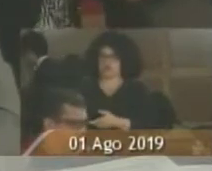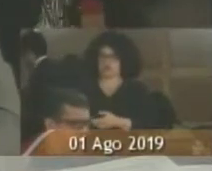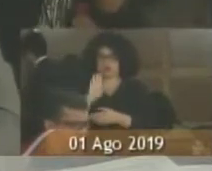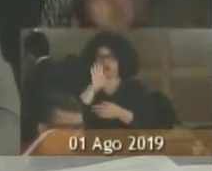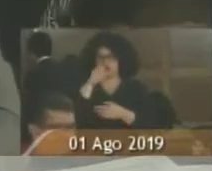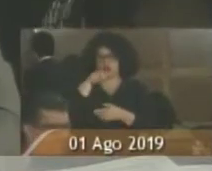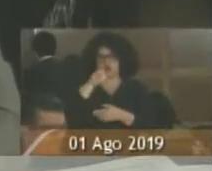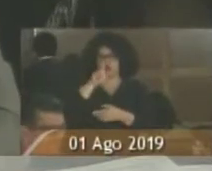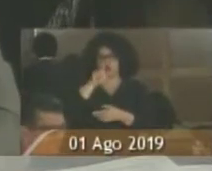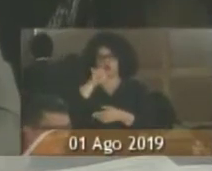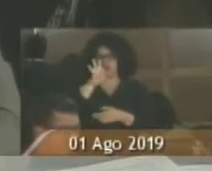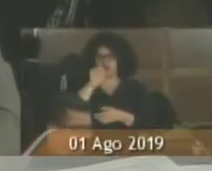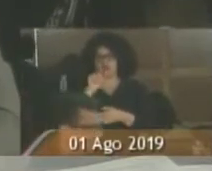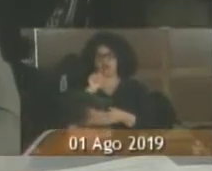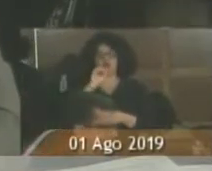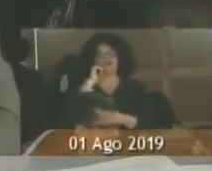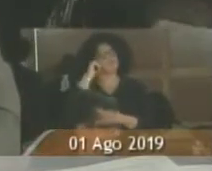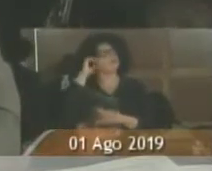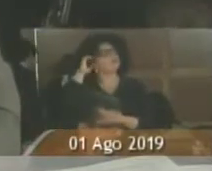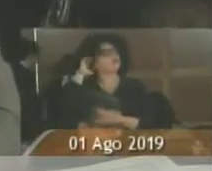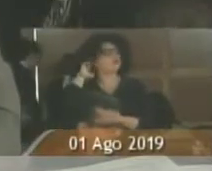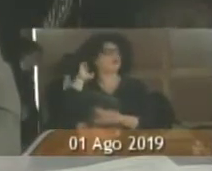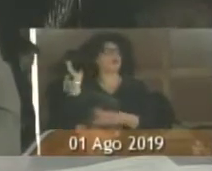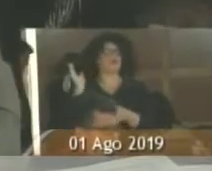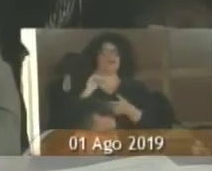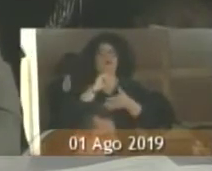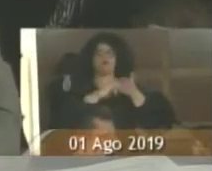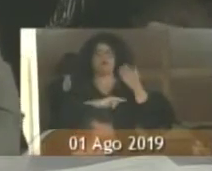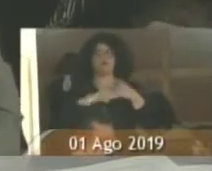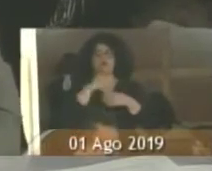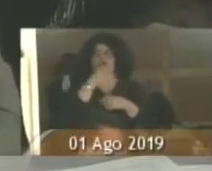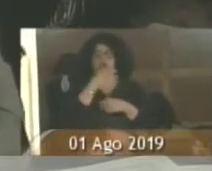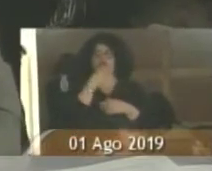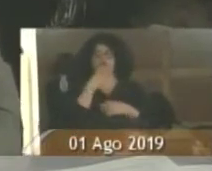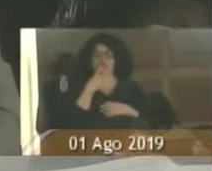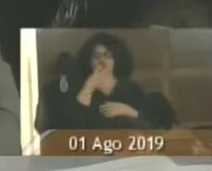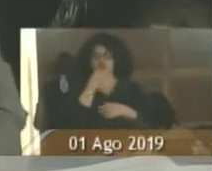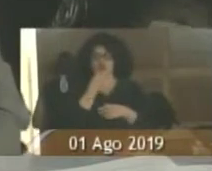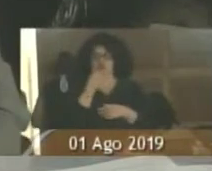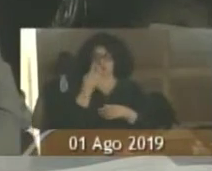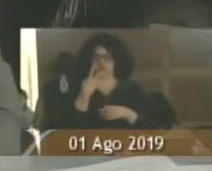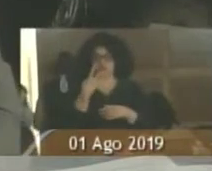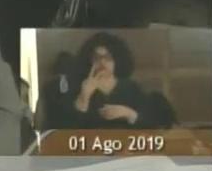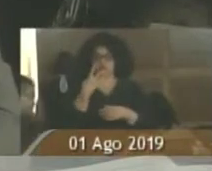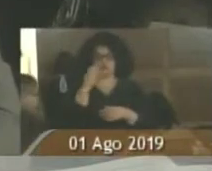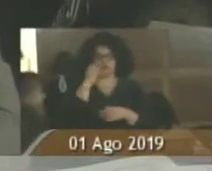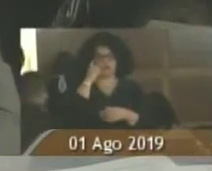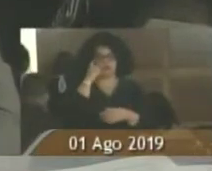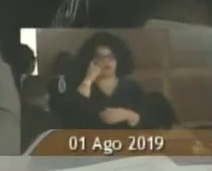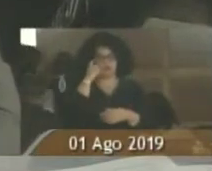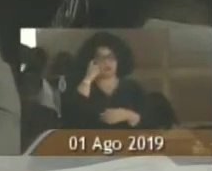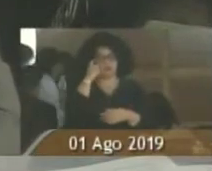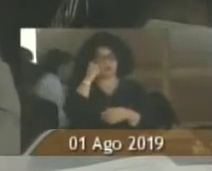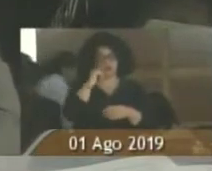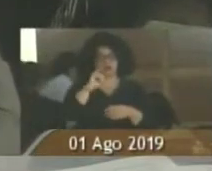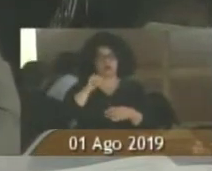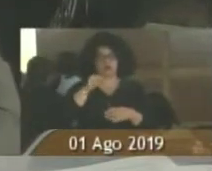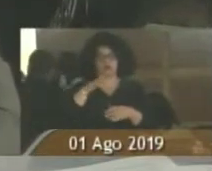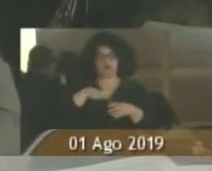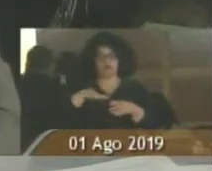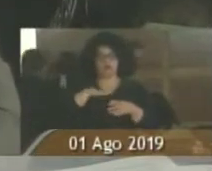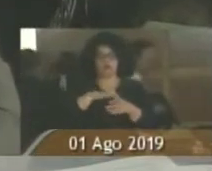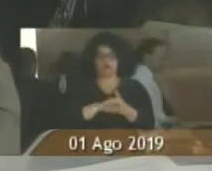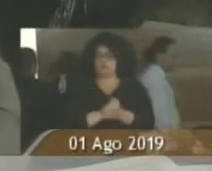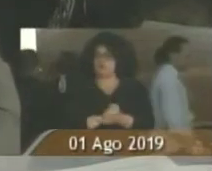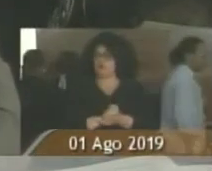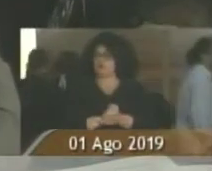Cunha. Indicação 2334, indicando ao prefeito a troca da tampa no banheiro na rua Ivo Cândido Teixeira, bairro Japuíba.